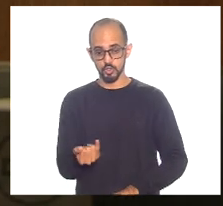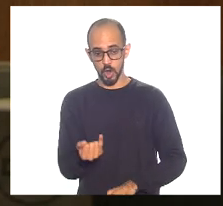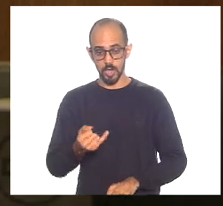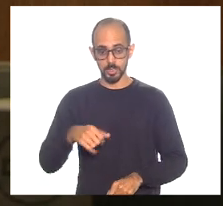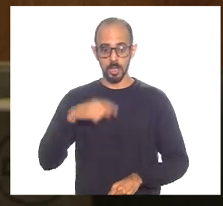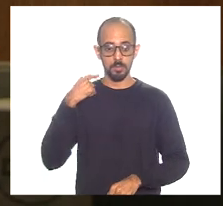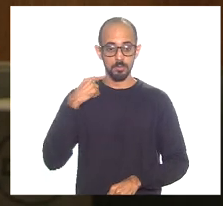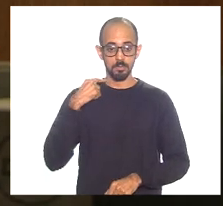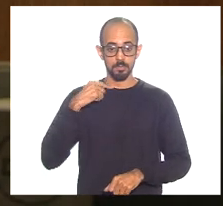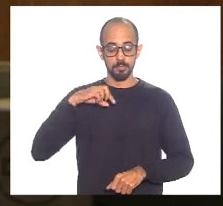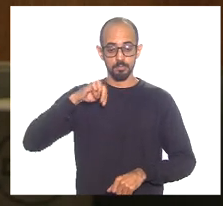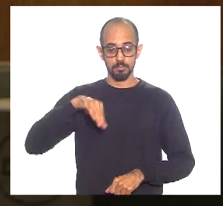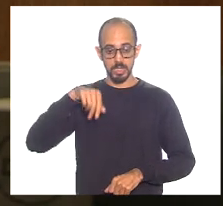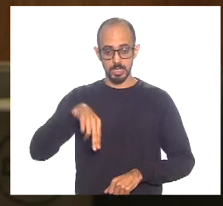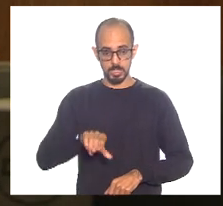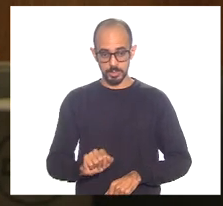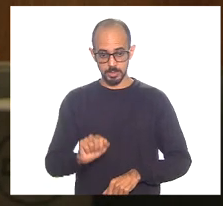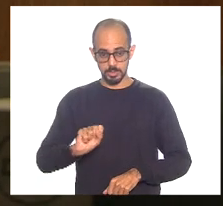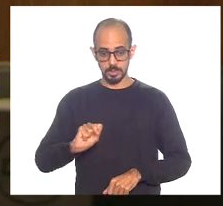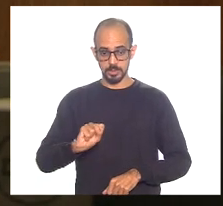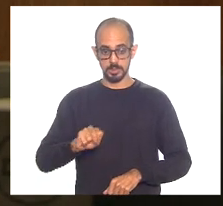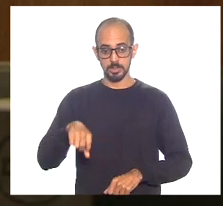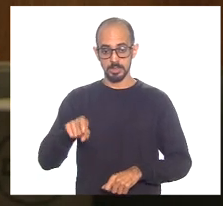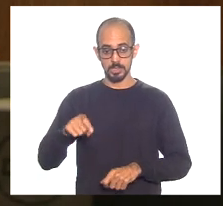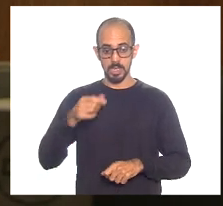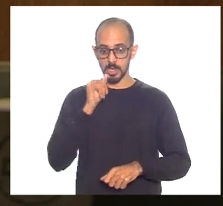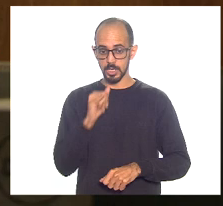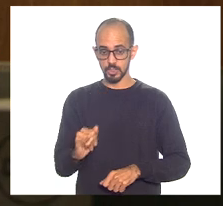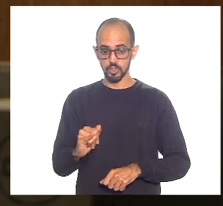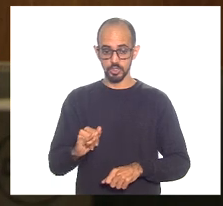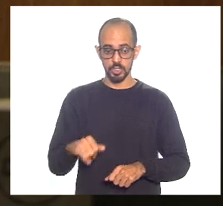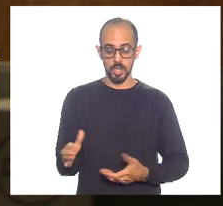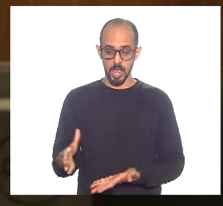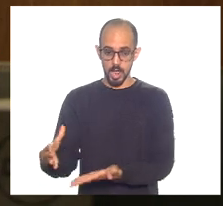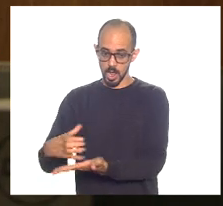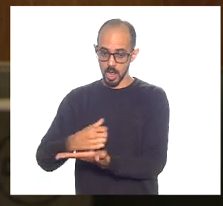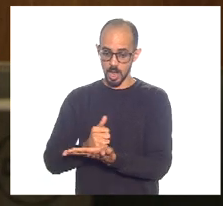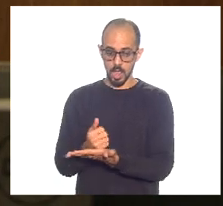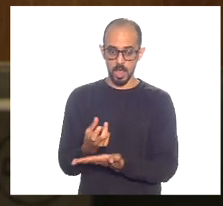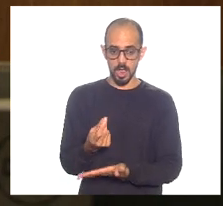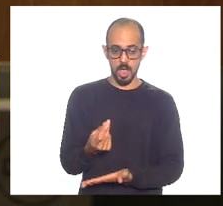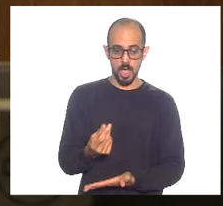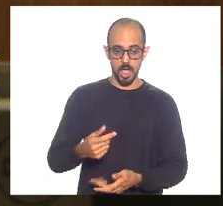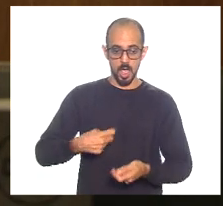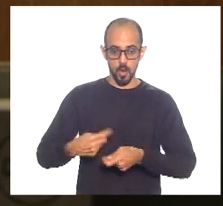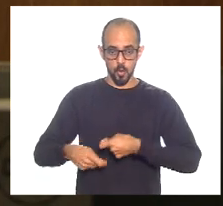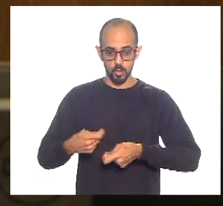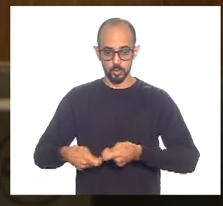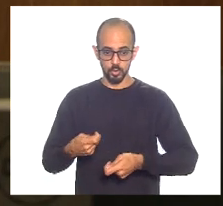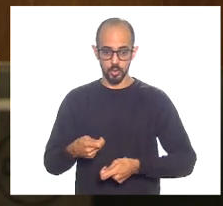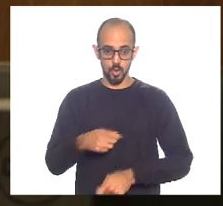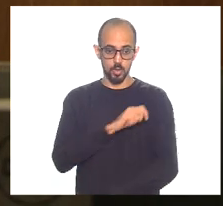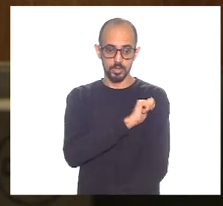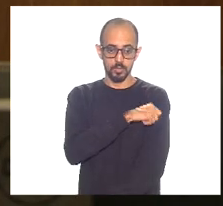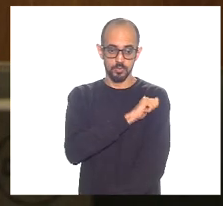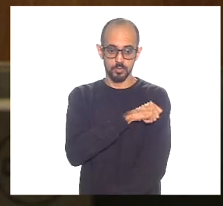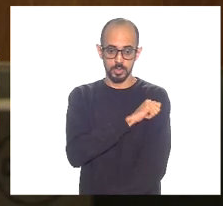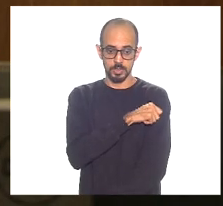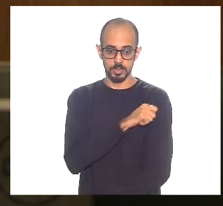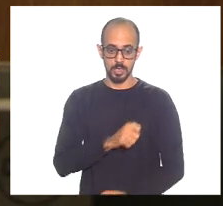e Energia, de Economia, Indústria e Comércio, de Transporte, Tributação, Controle da Arrecadação Estadual, Fiscalização dos Tributos Estaduais e de Orçamento, Finanças, Fiscalização